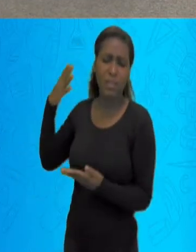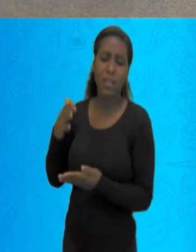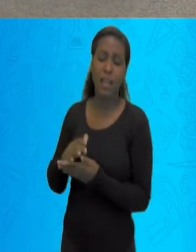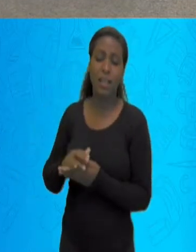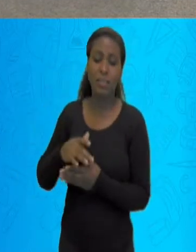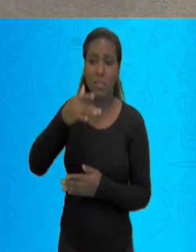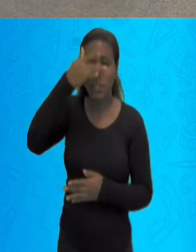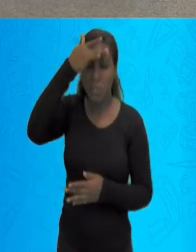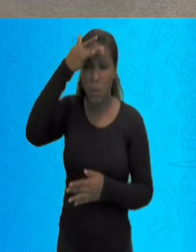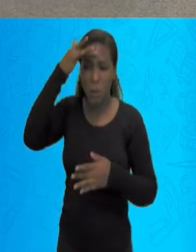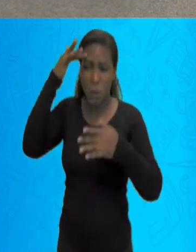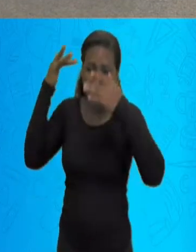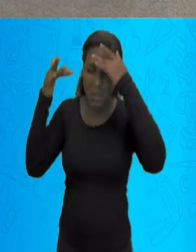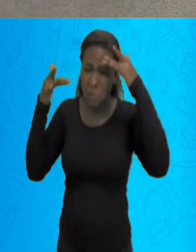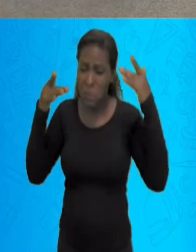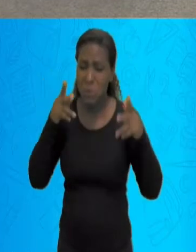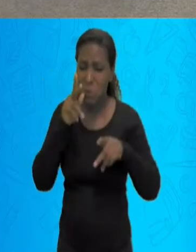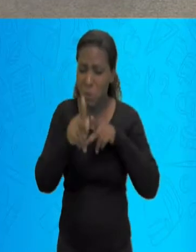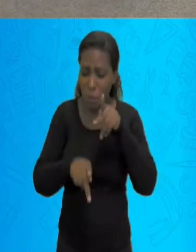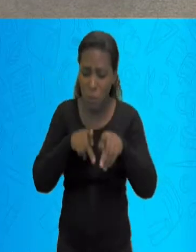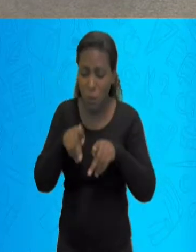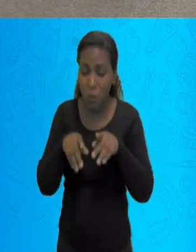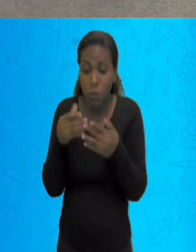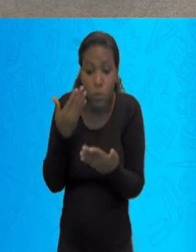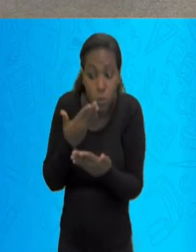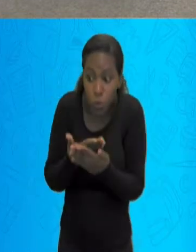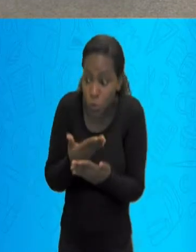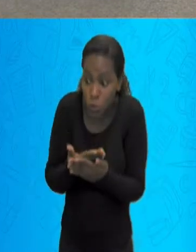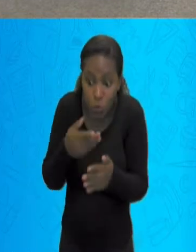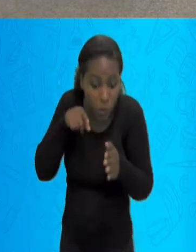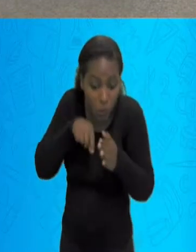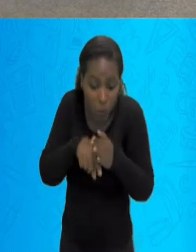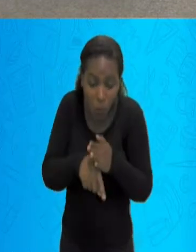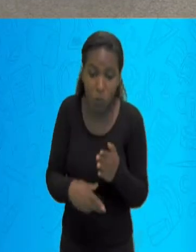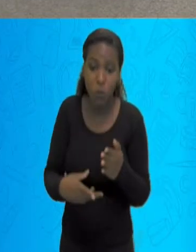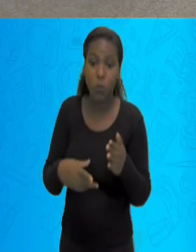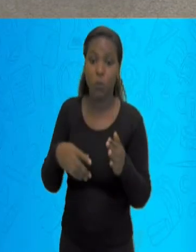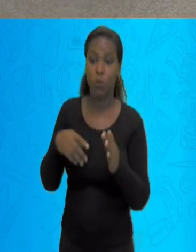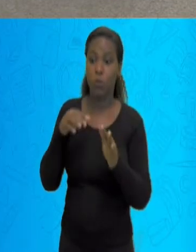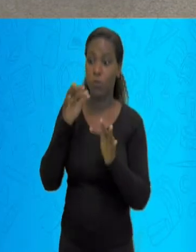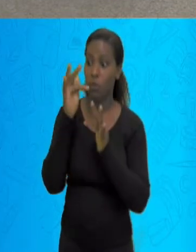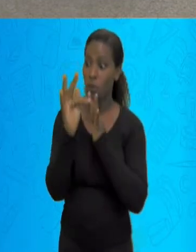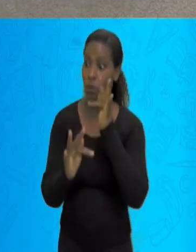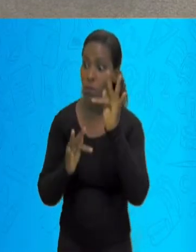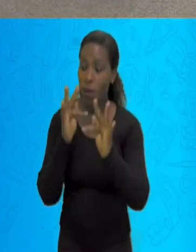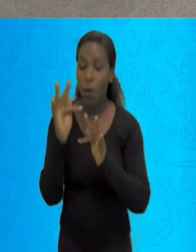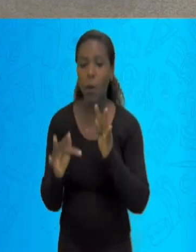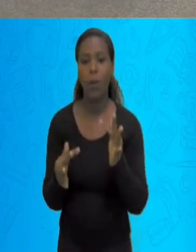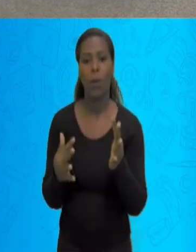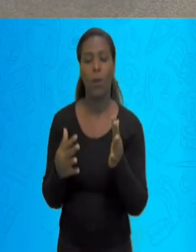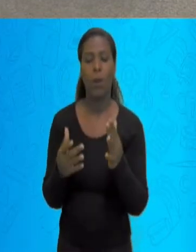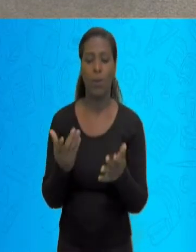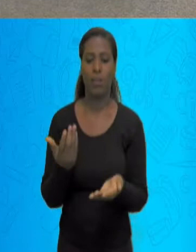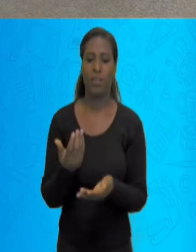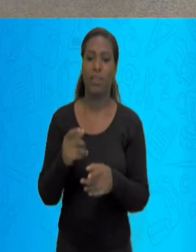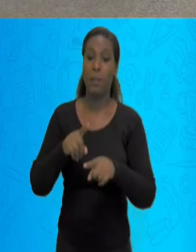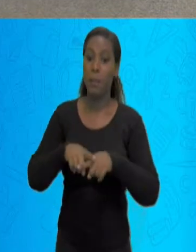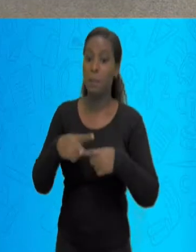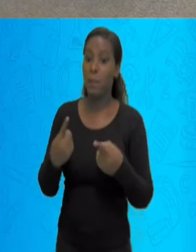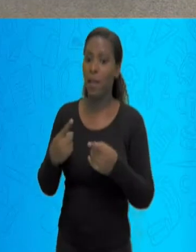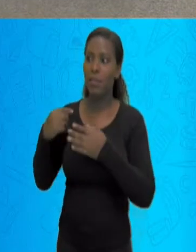essa importância que ele tem hoje. Mas começaram a perceber que era uma parte muito rica, era uma parte